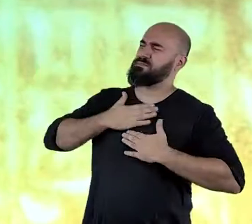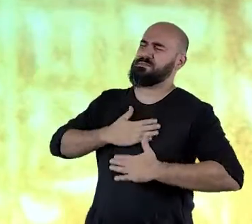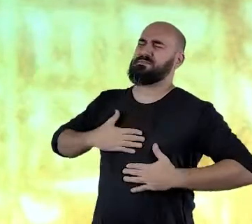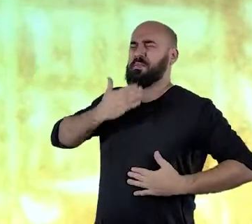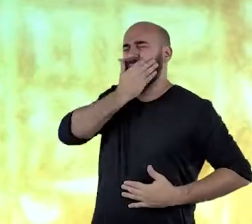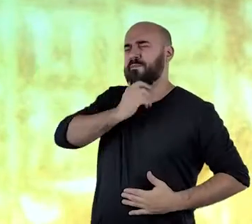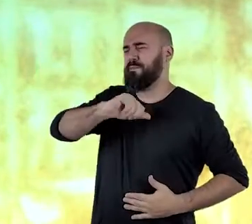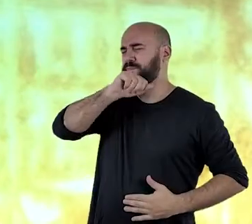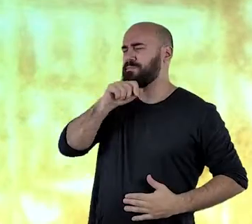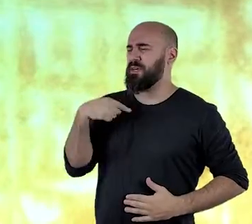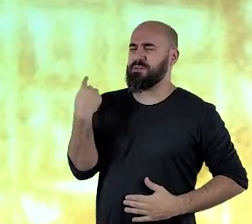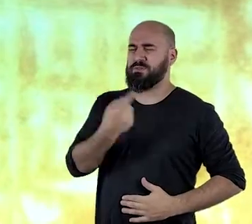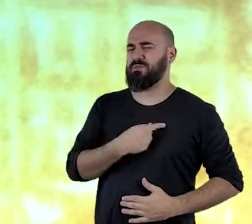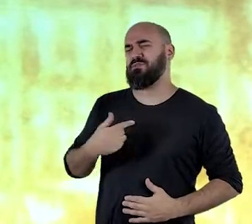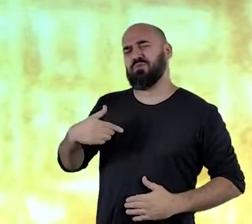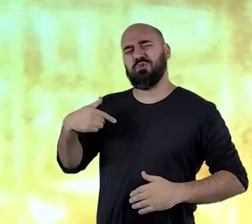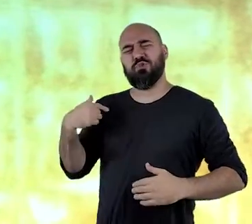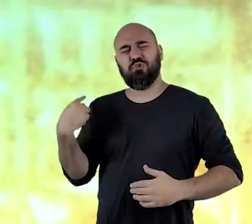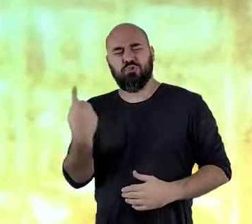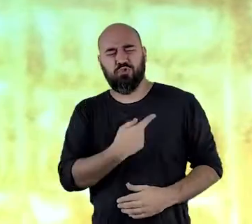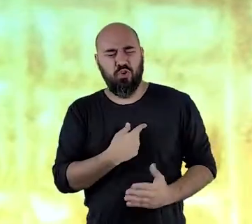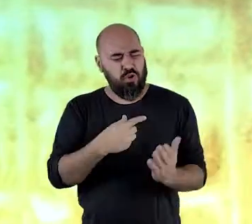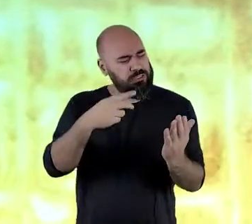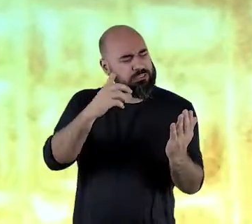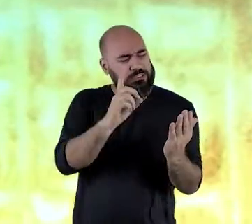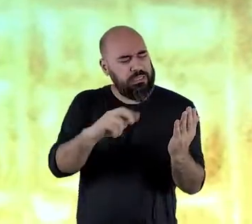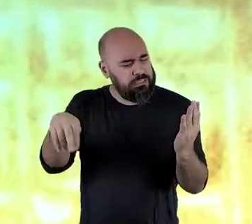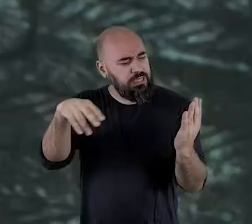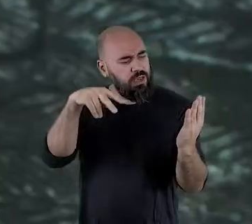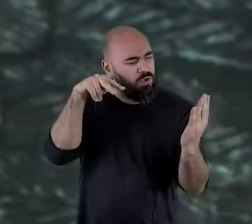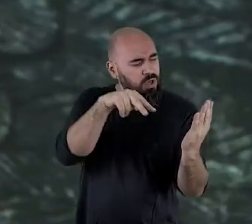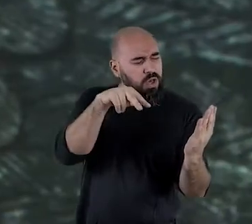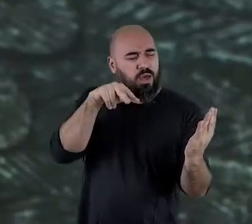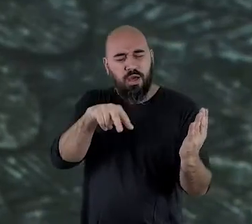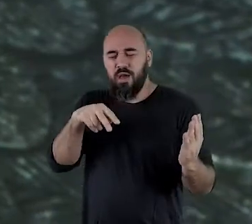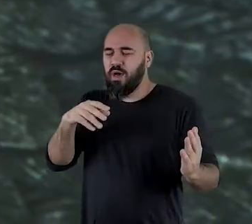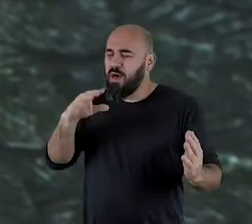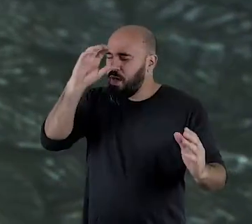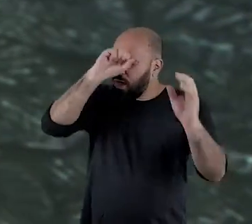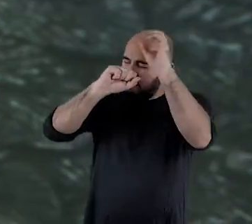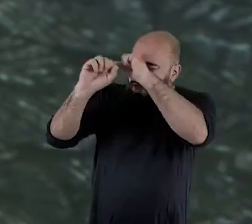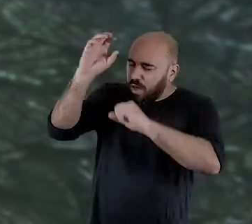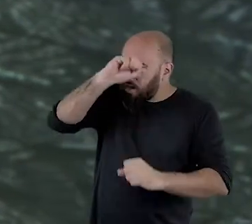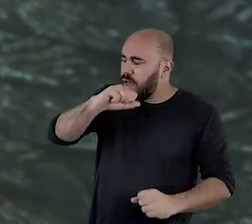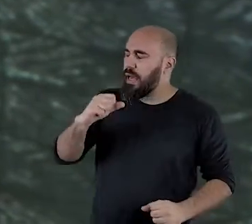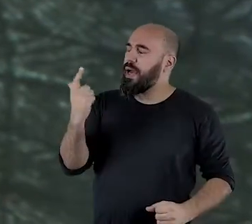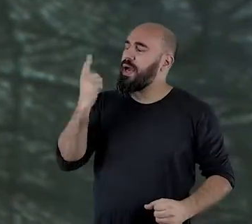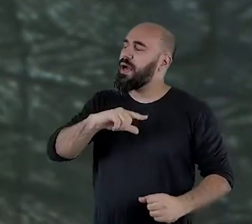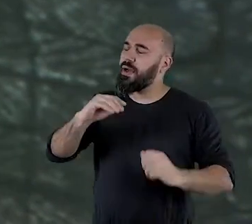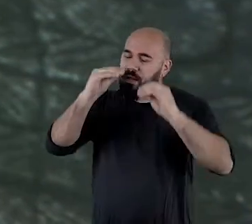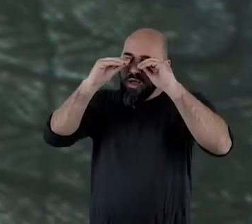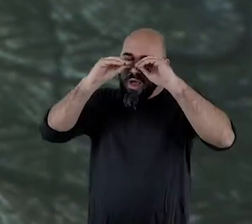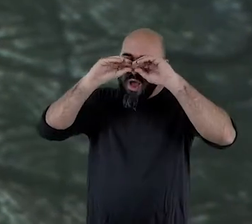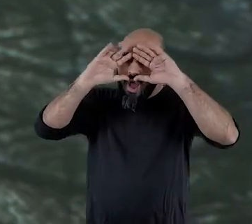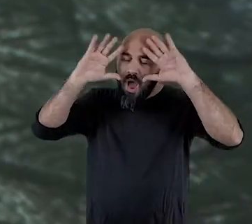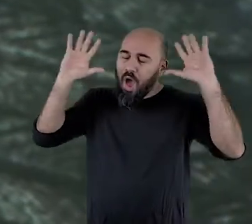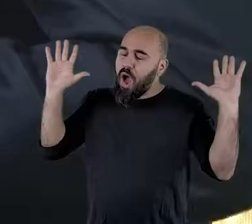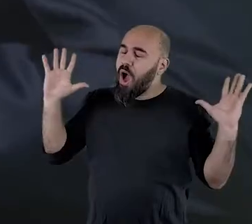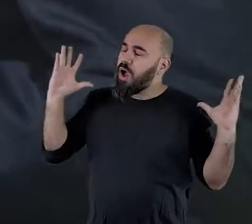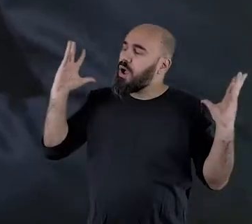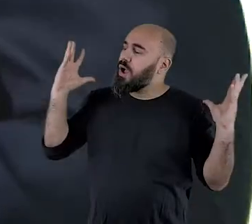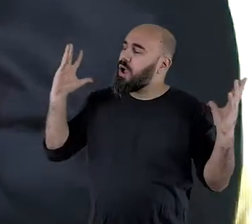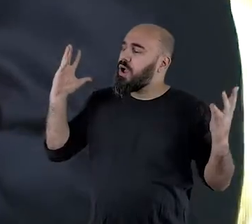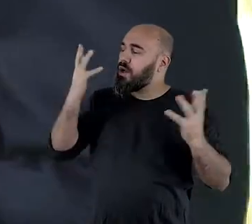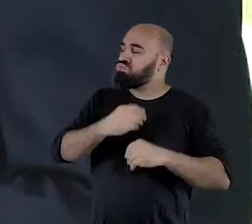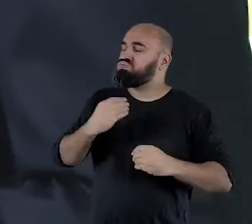Pai nosso, ao começarmos este passeio pelo livro de Daniel, nós temos os nossos olhos abertos ao Senhor que